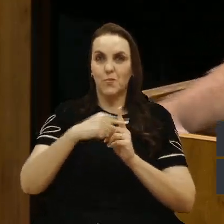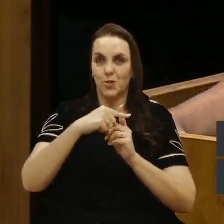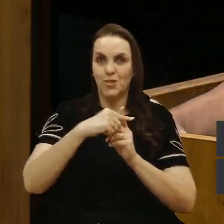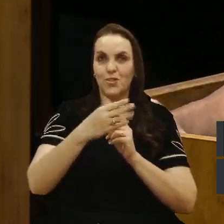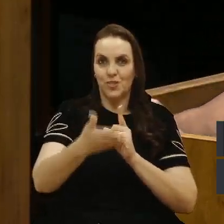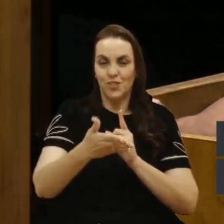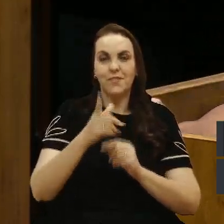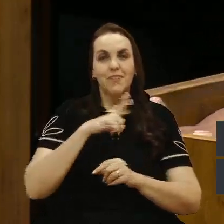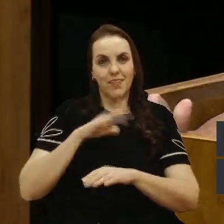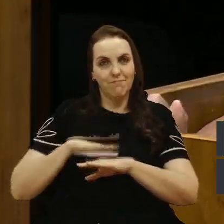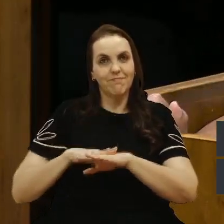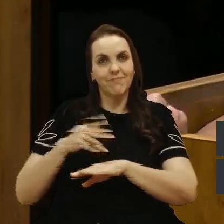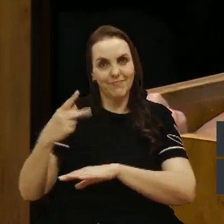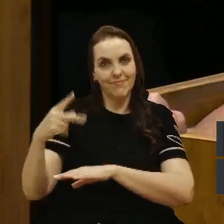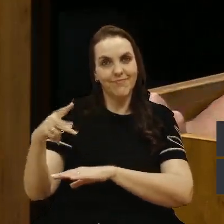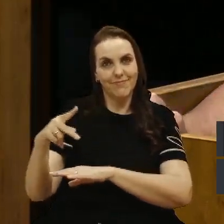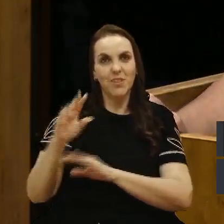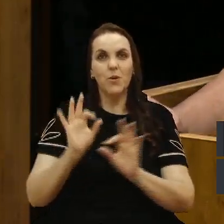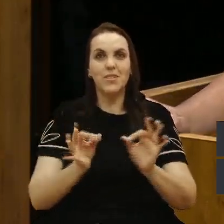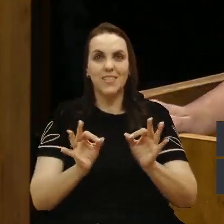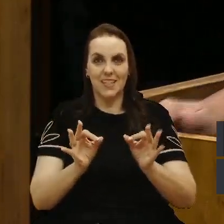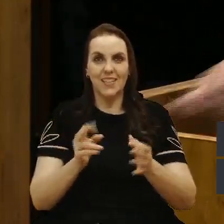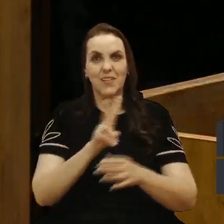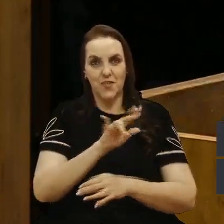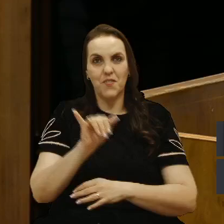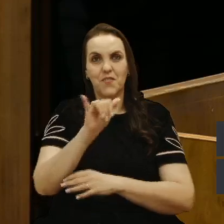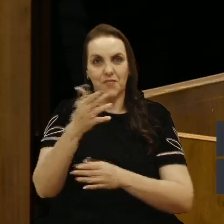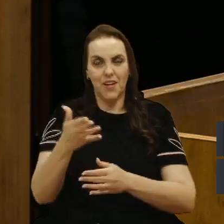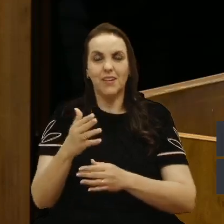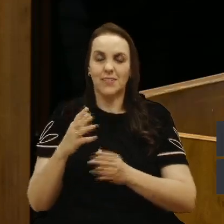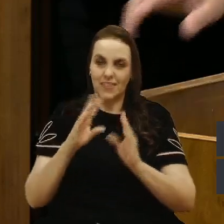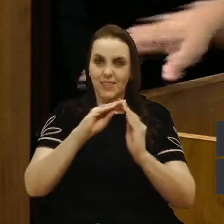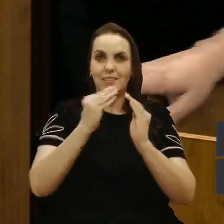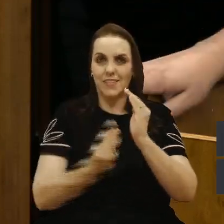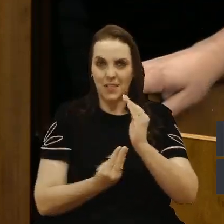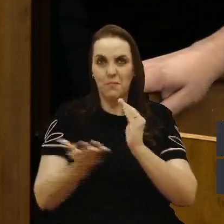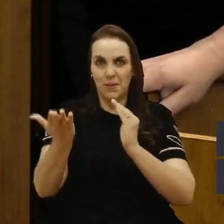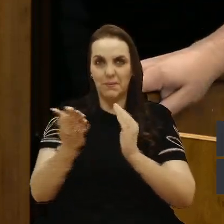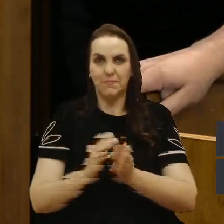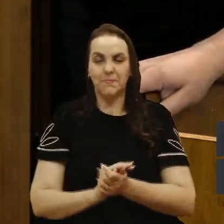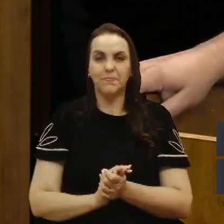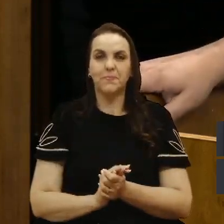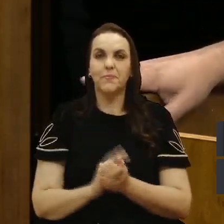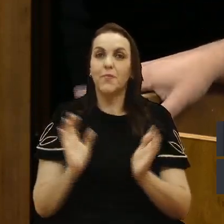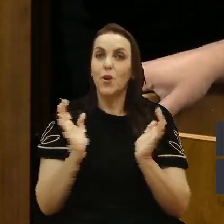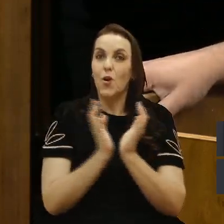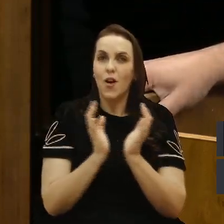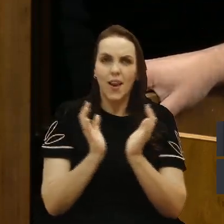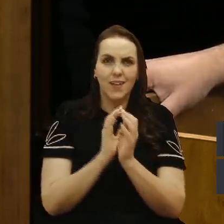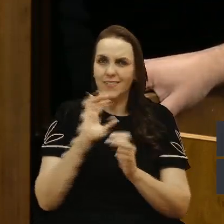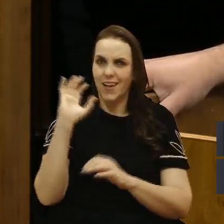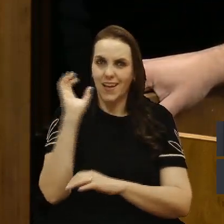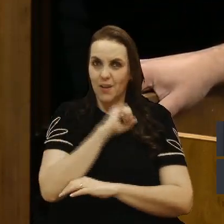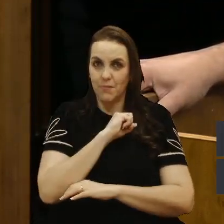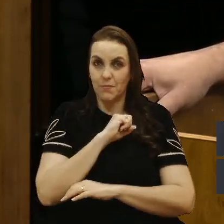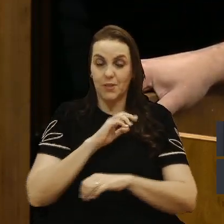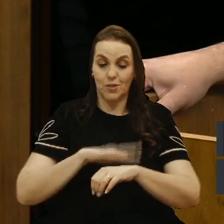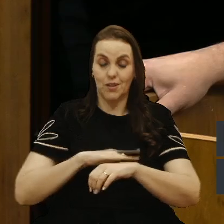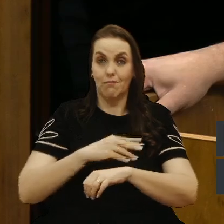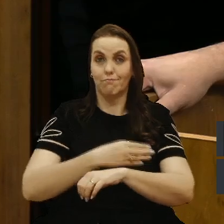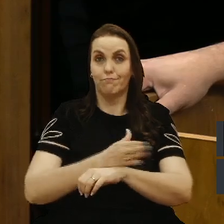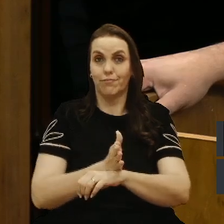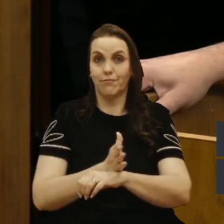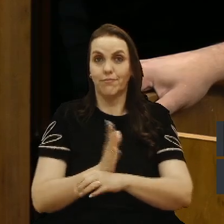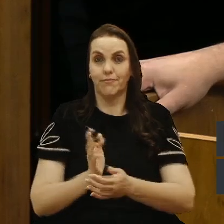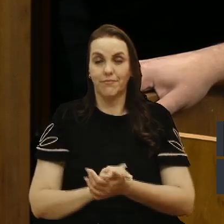tem a sua mão e eu tenho certeza que o senhor vai levar para o SAMAI. Mas, colegas, rapidamente, porque eu sei que nós já avançamos no tempo